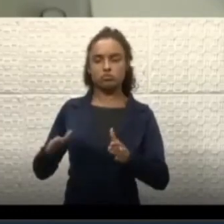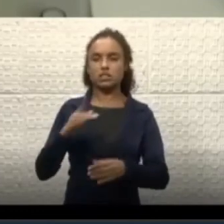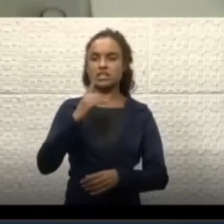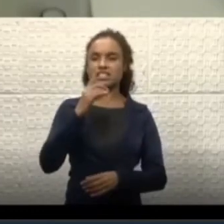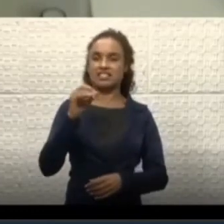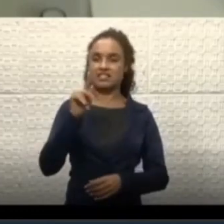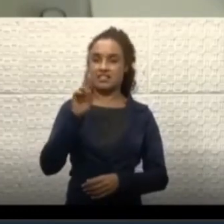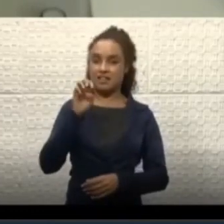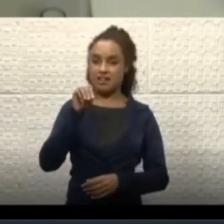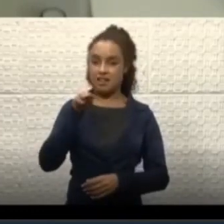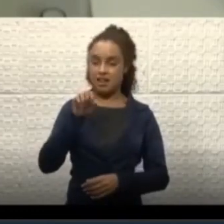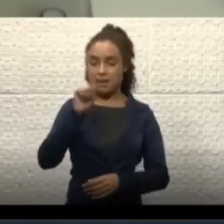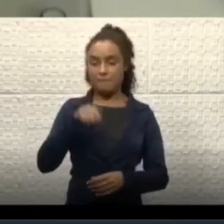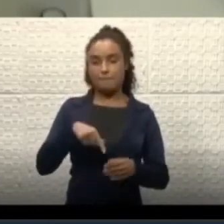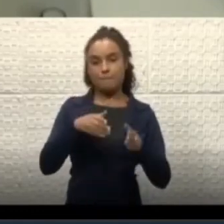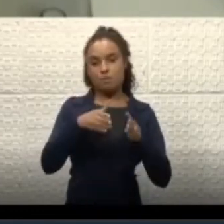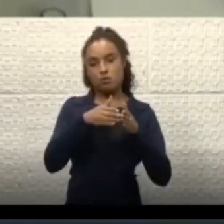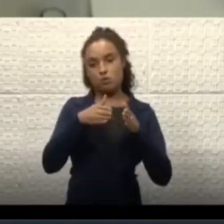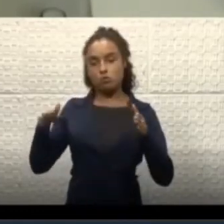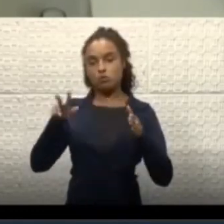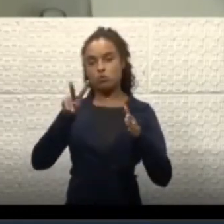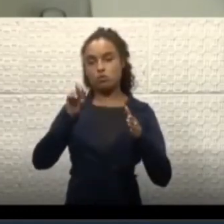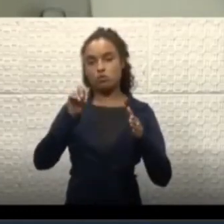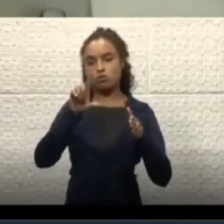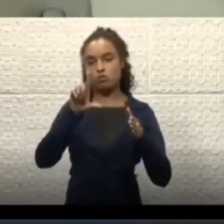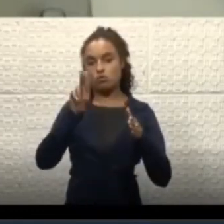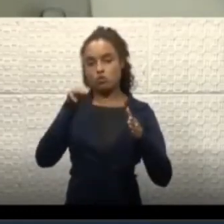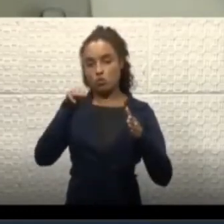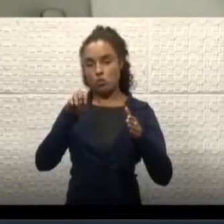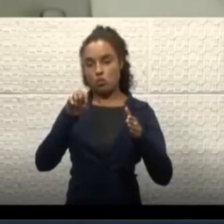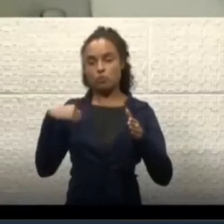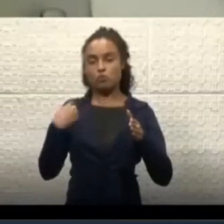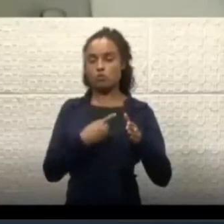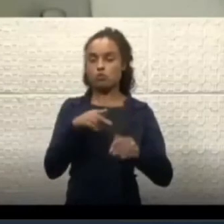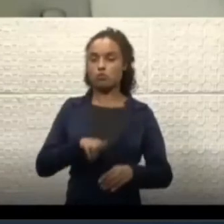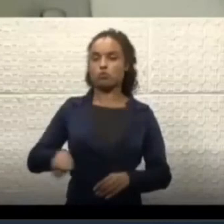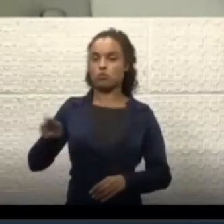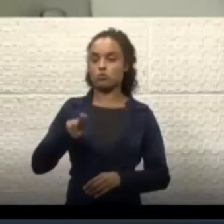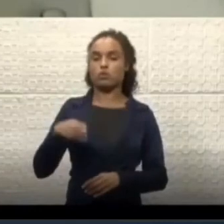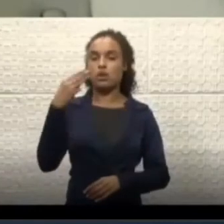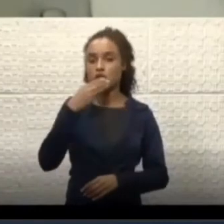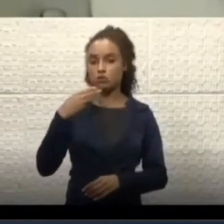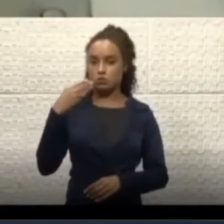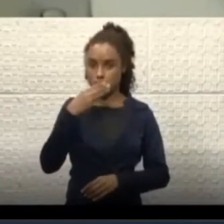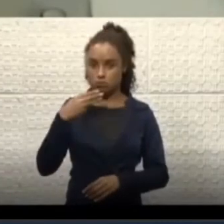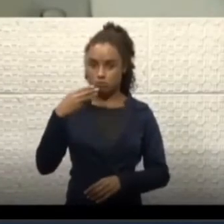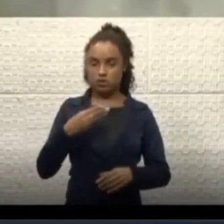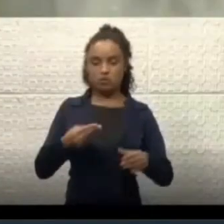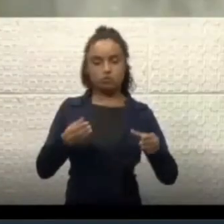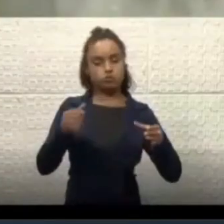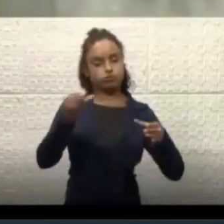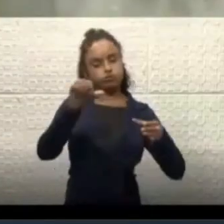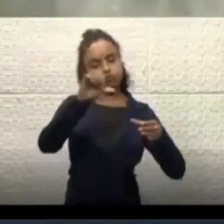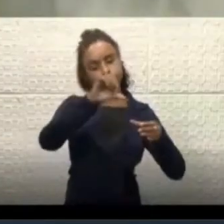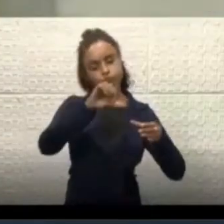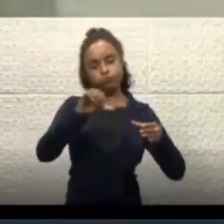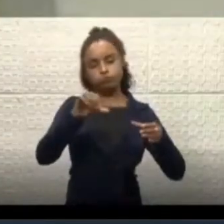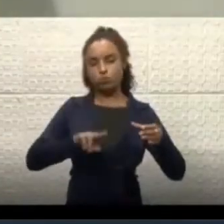100 gramas. Então, esse é o nosso volume, ou nossa quantidade em massa que nós vamos utilizar do açúcar, certo?